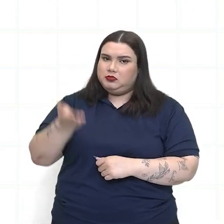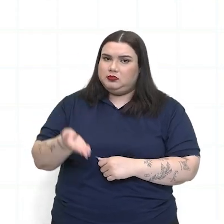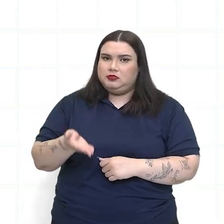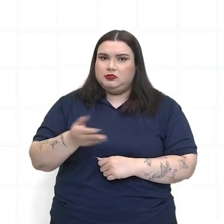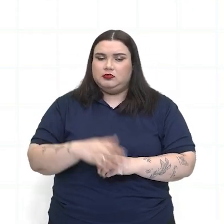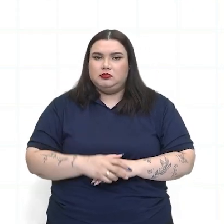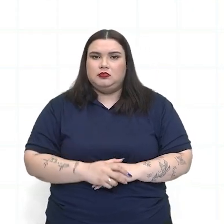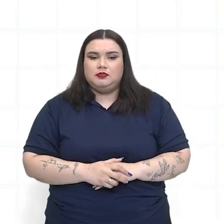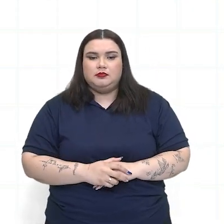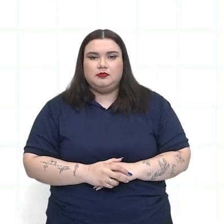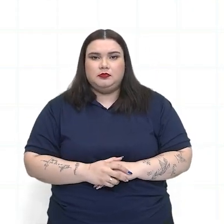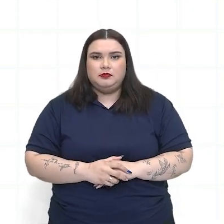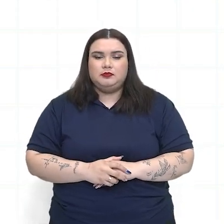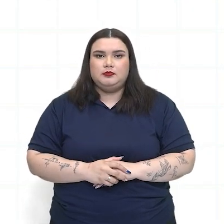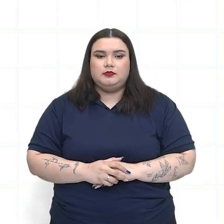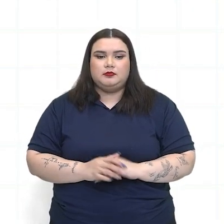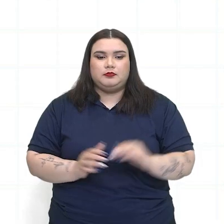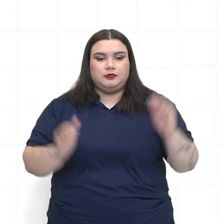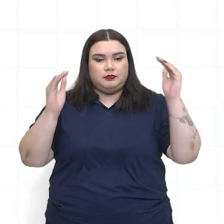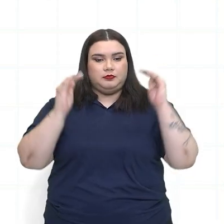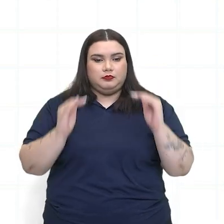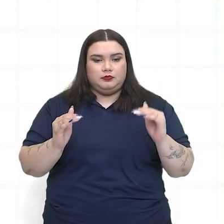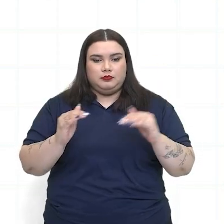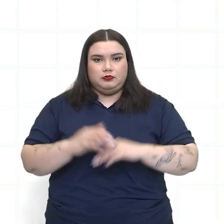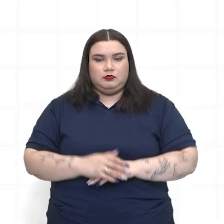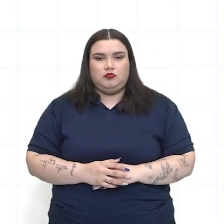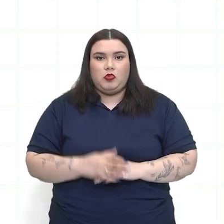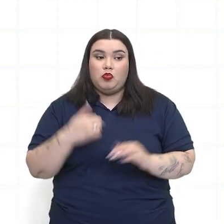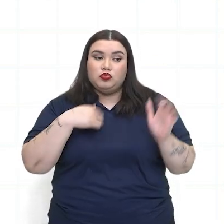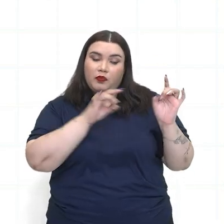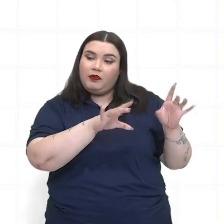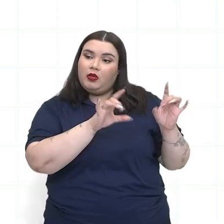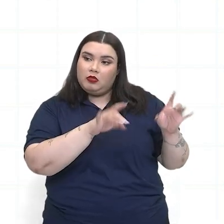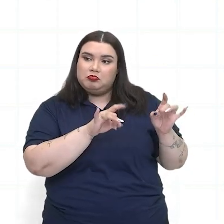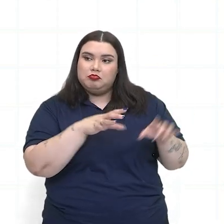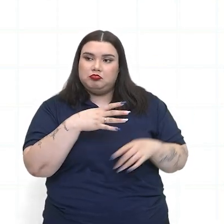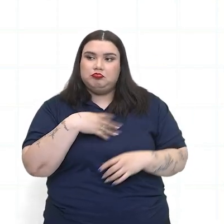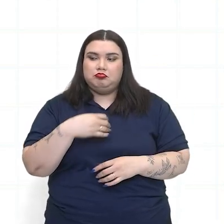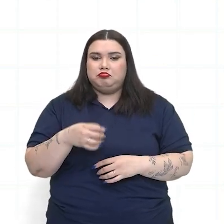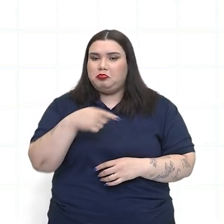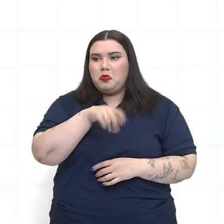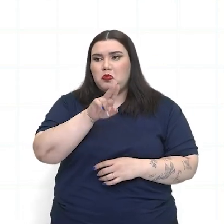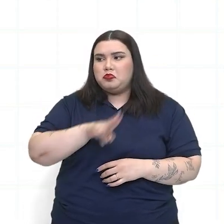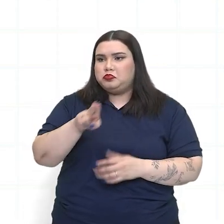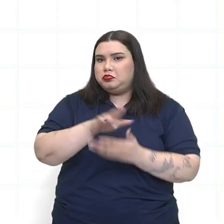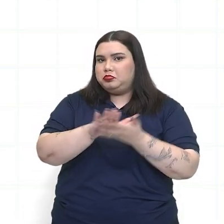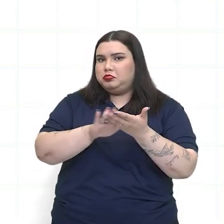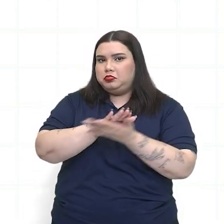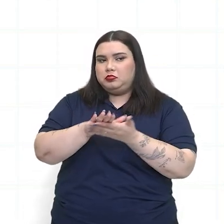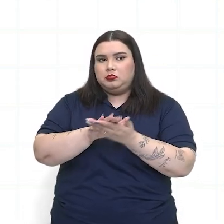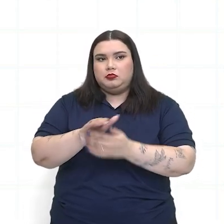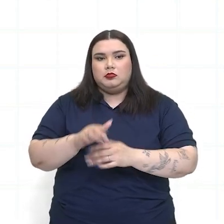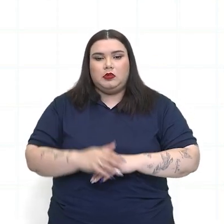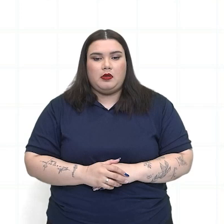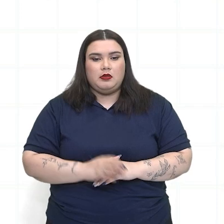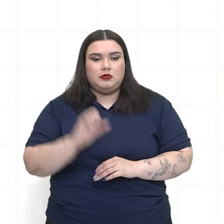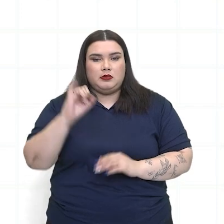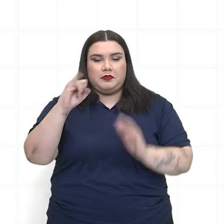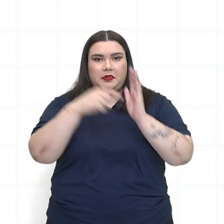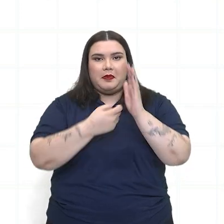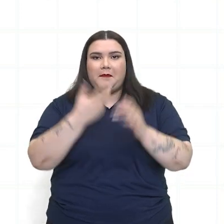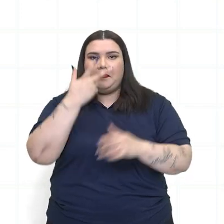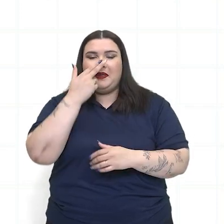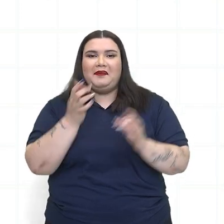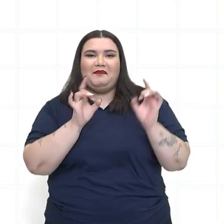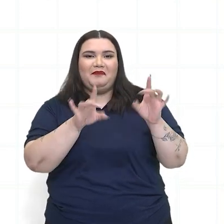certo? Gosto de você, eu aqui. Estou vendendo meu filho, não uso mais. Se você retirar a vírgula, vai parecer que você